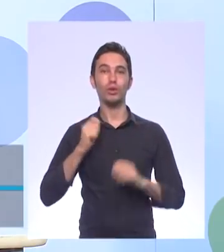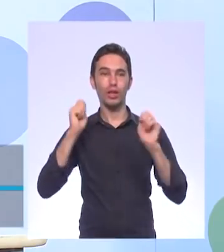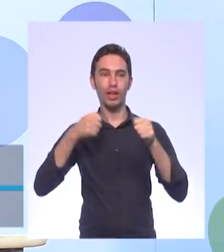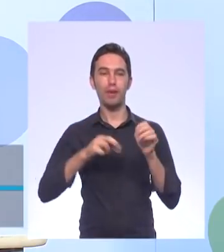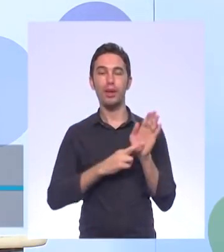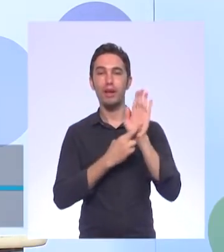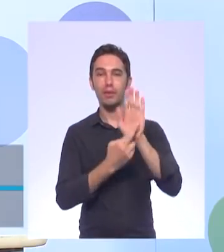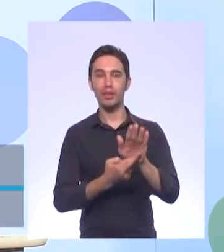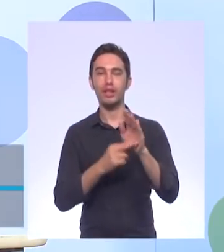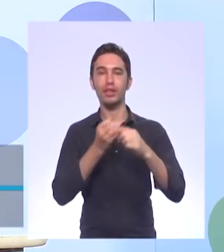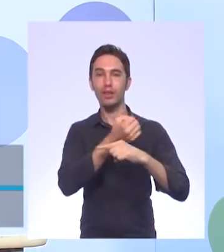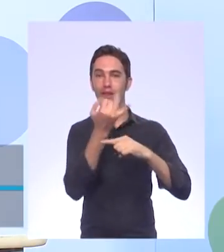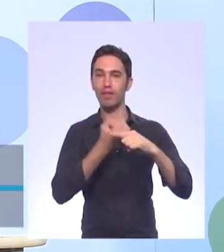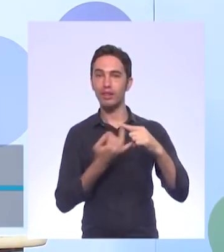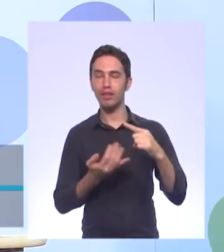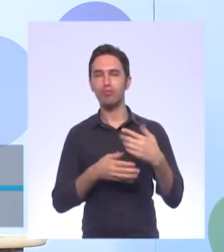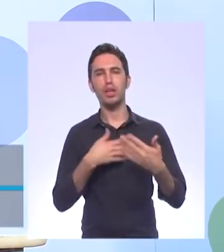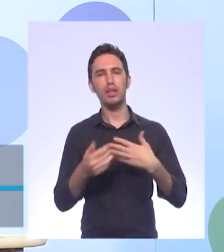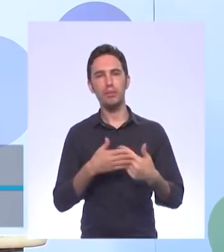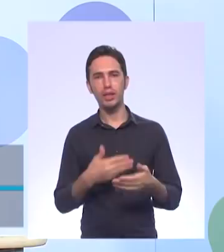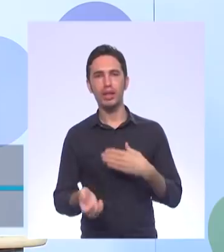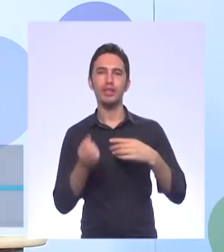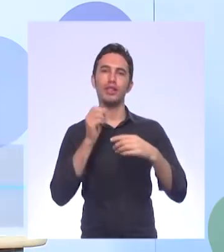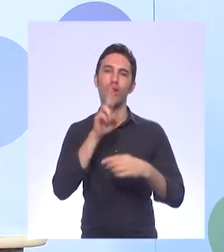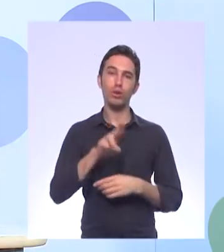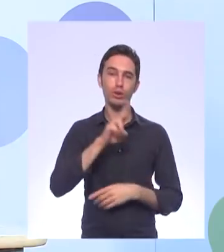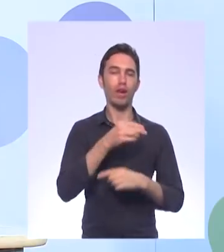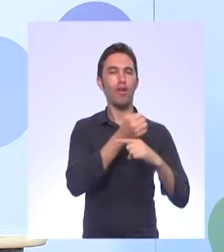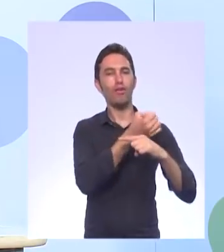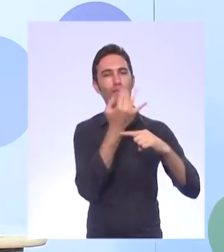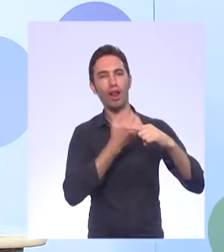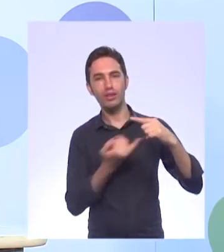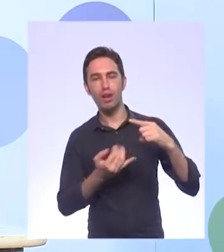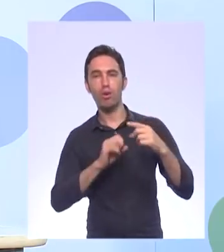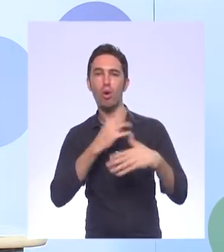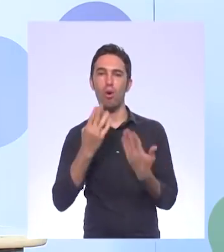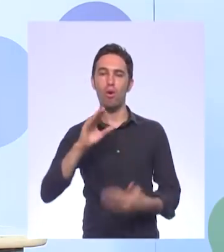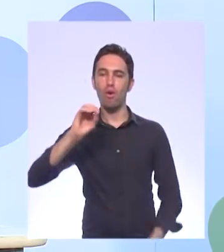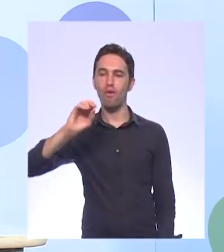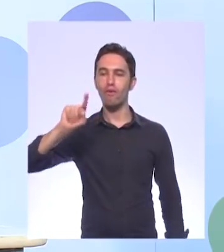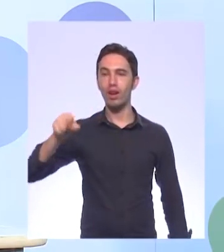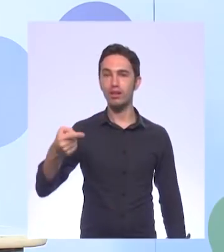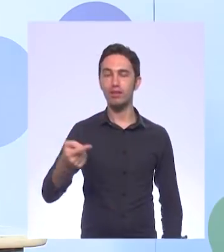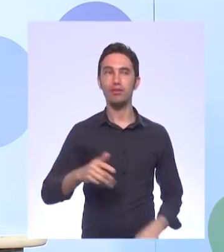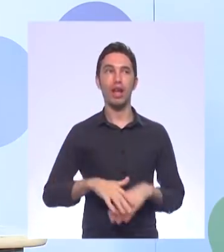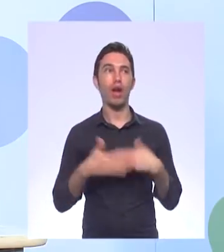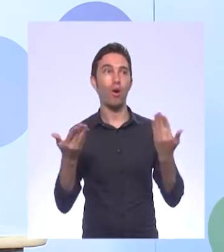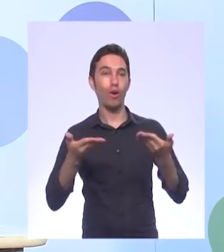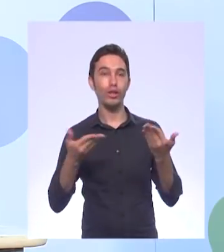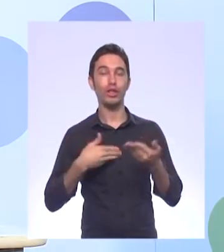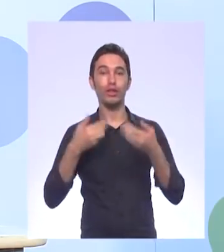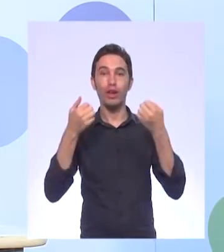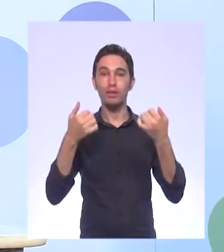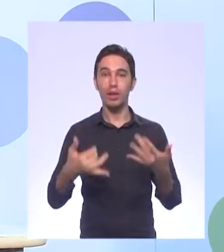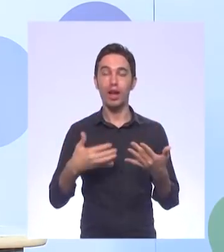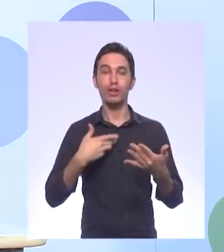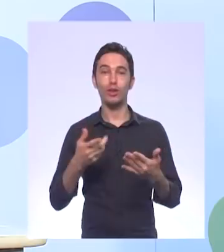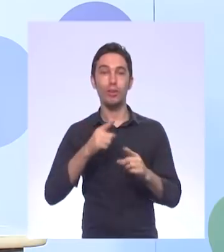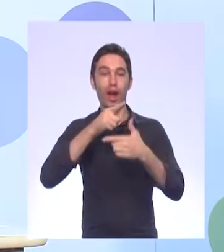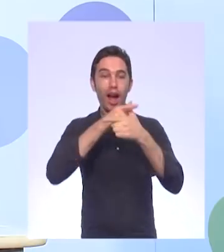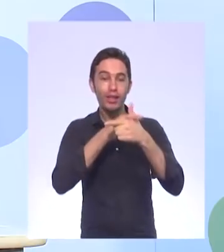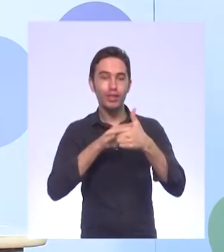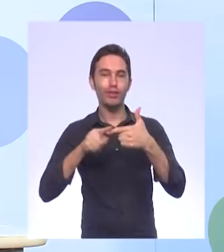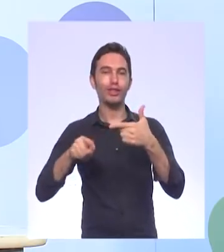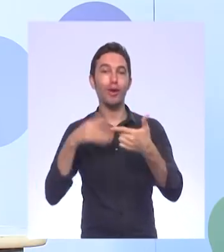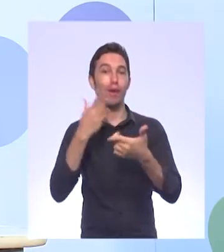seja na representação fracionária ou decimal hoje nós vamos falar sobre a divisão mas eu trouxe